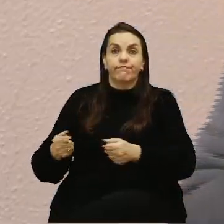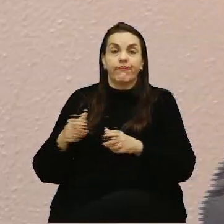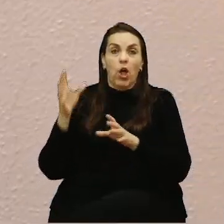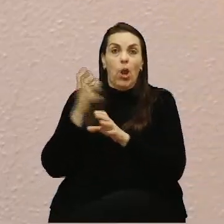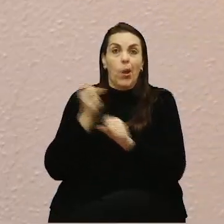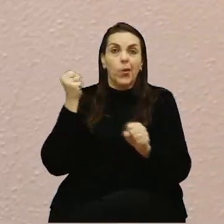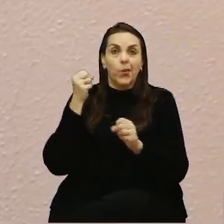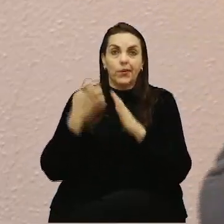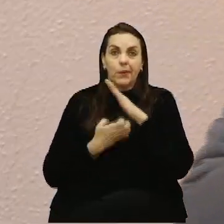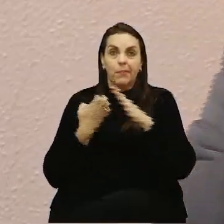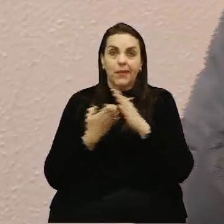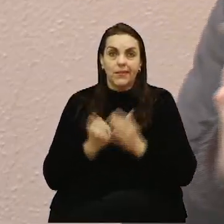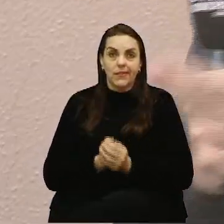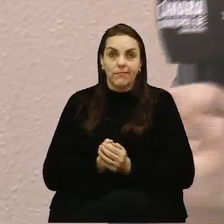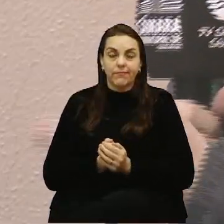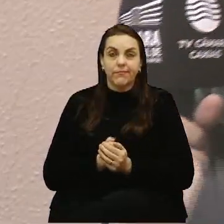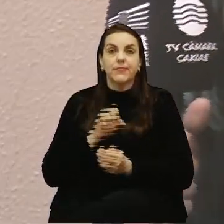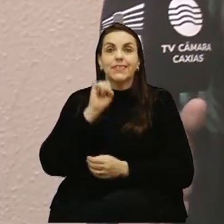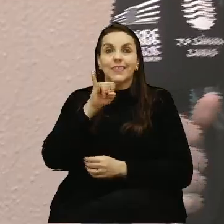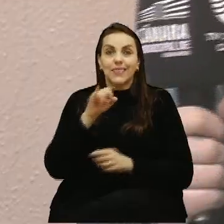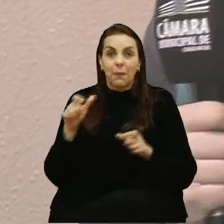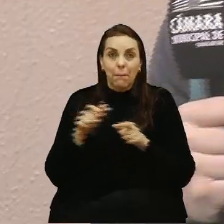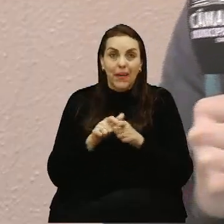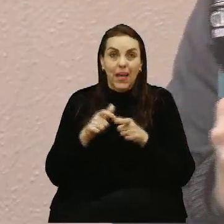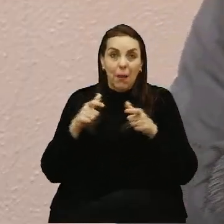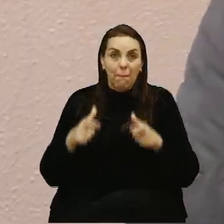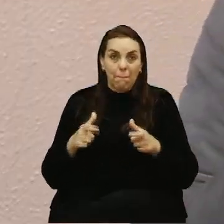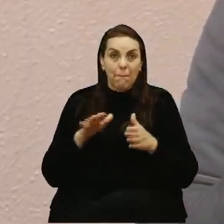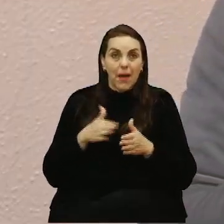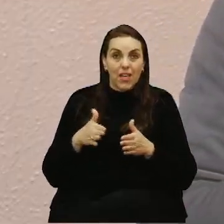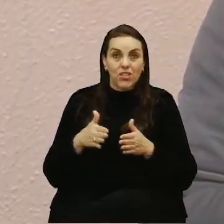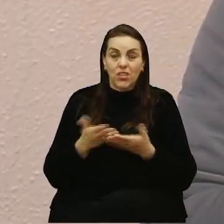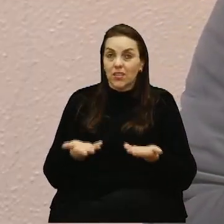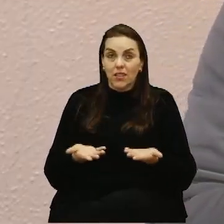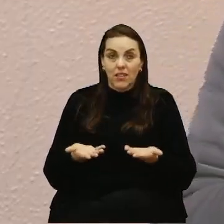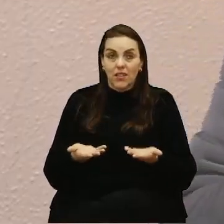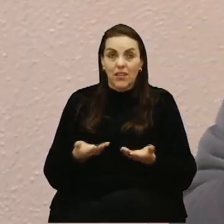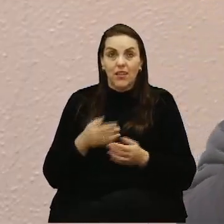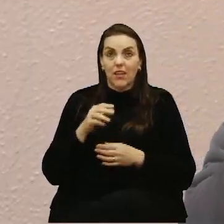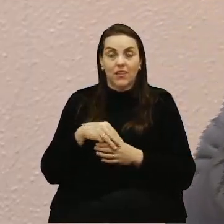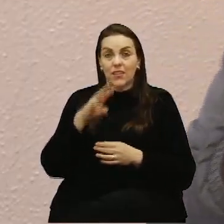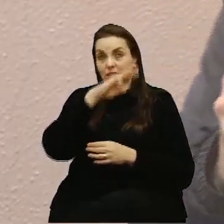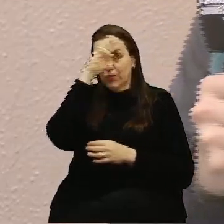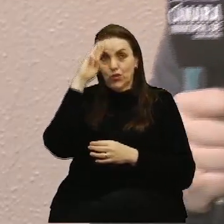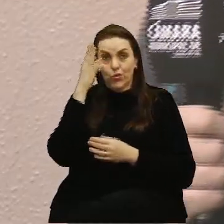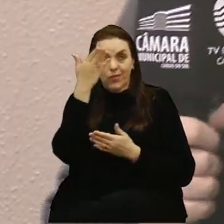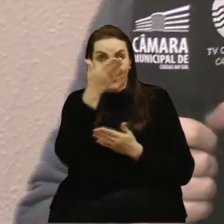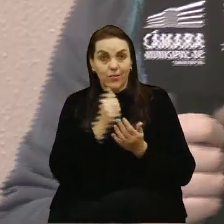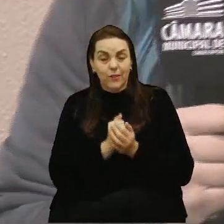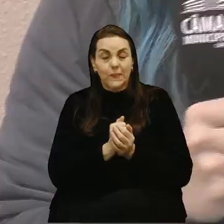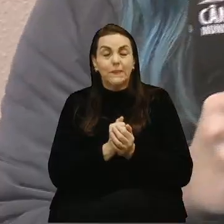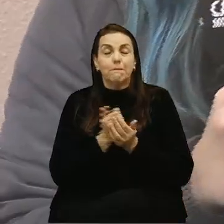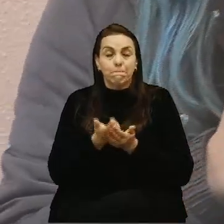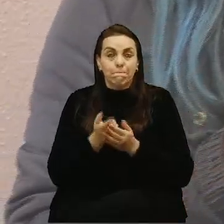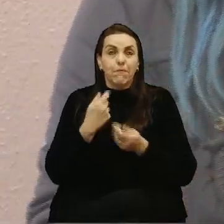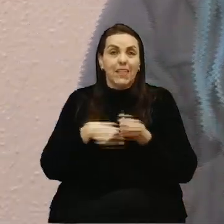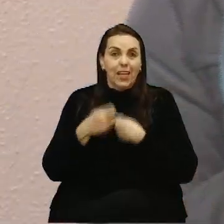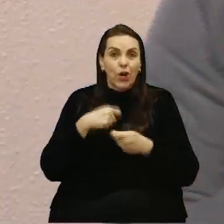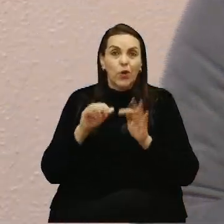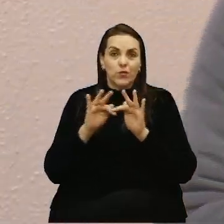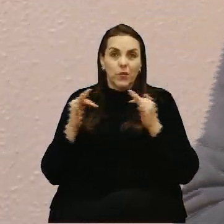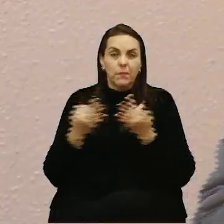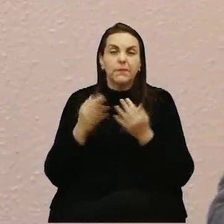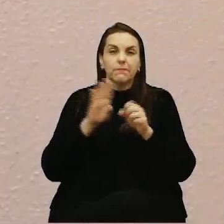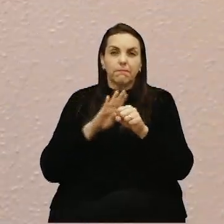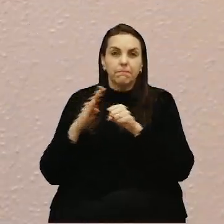daquela empresa. Se a gente pegar a pequena e média empresa, vereador Juliano, aquelas empresas, negócios familiares que nós temos nos bairros, que nós temos na